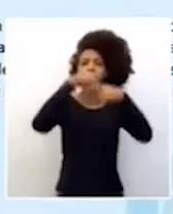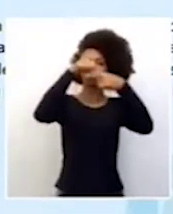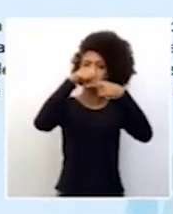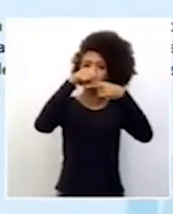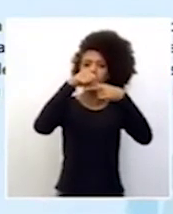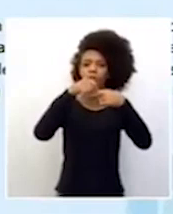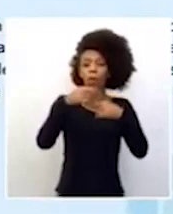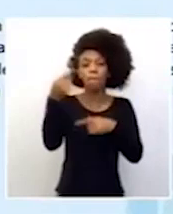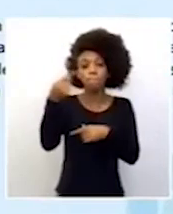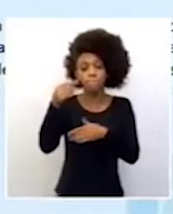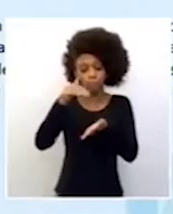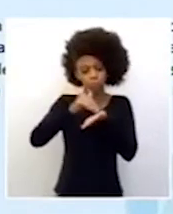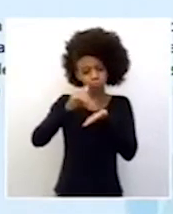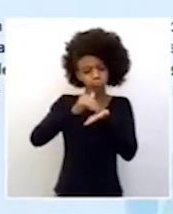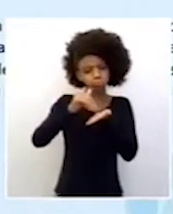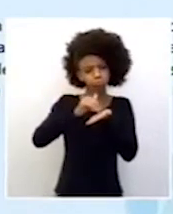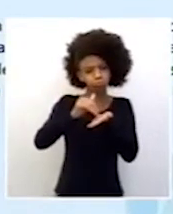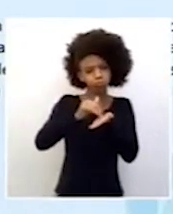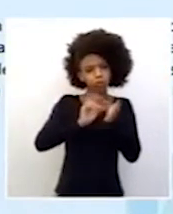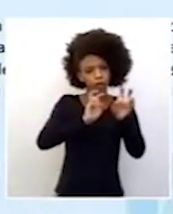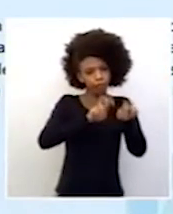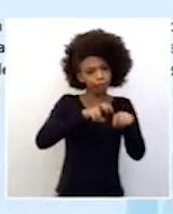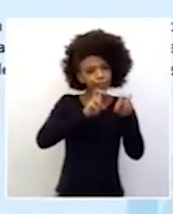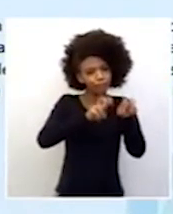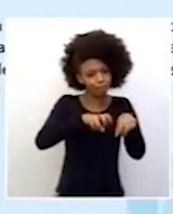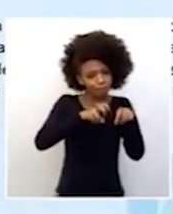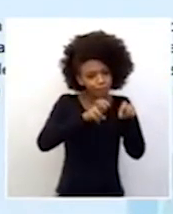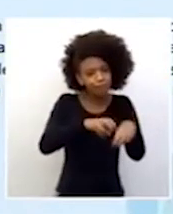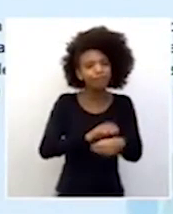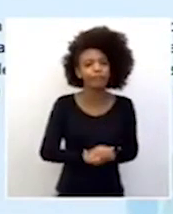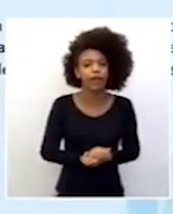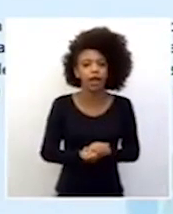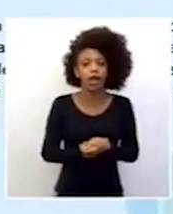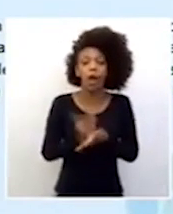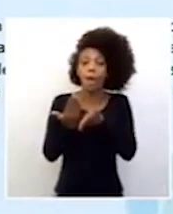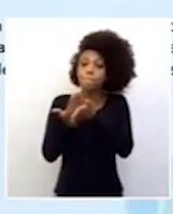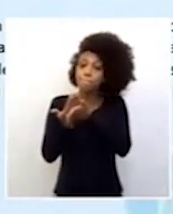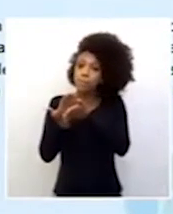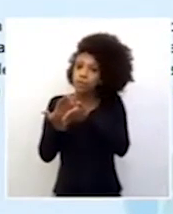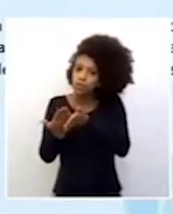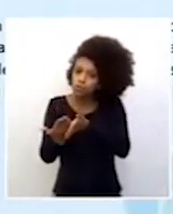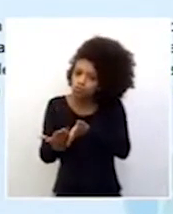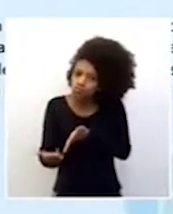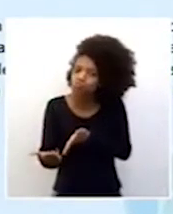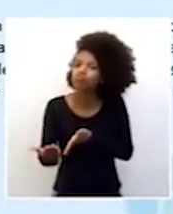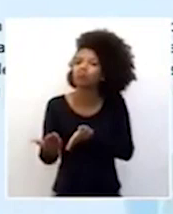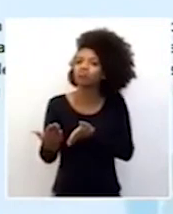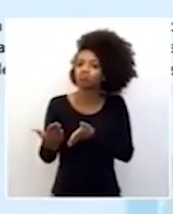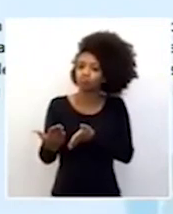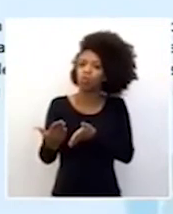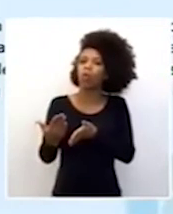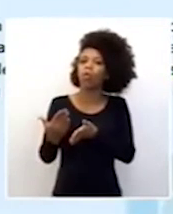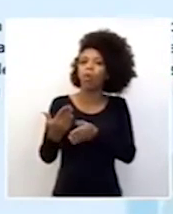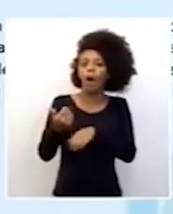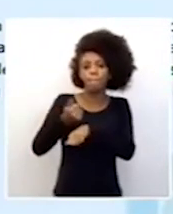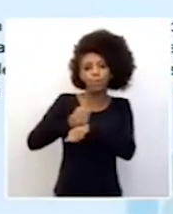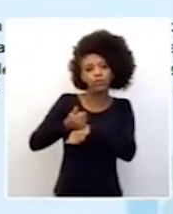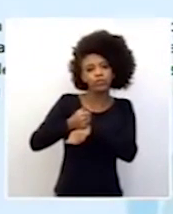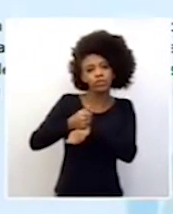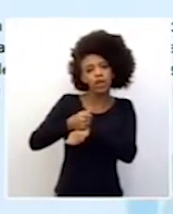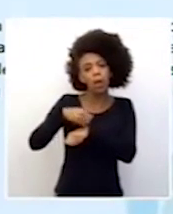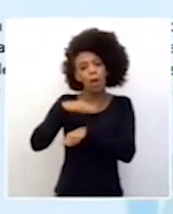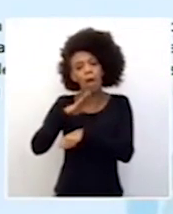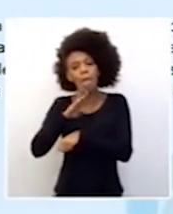Secretaria de Estado do Ministério da Agricultura, iniciando assim a carreira de burocrata que lhe